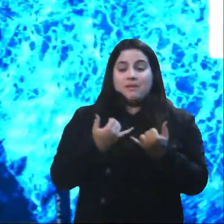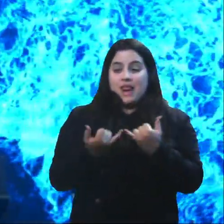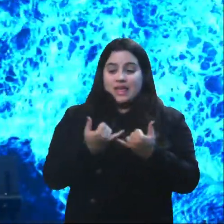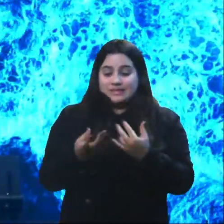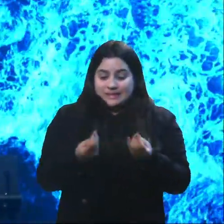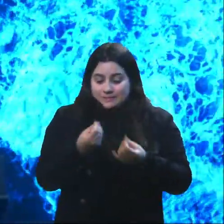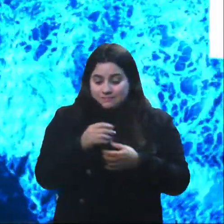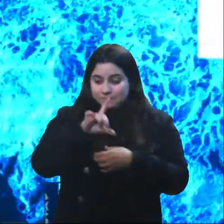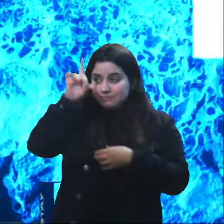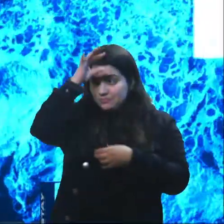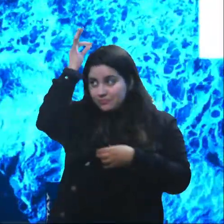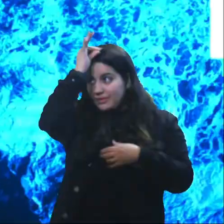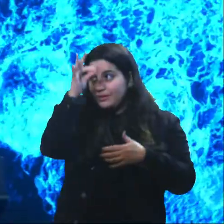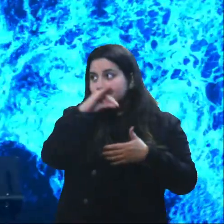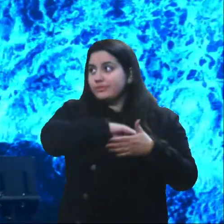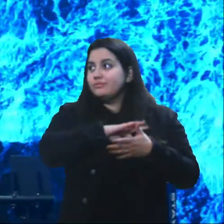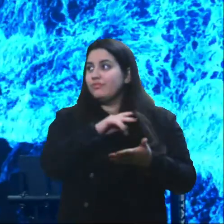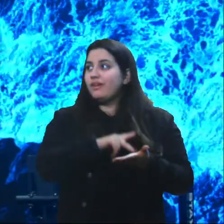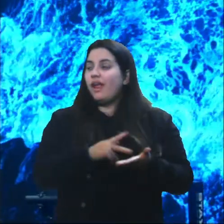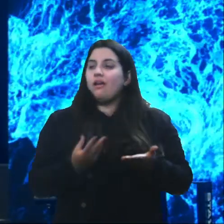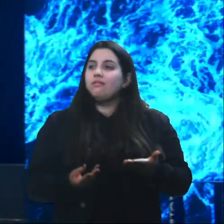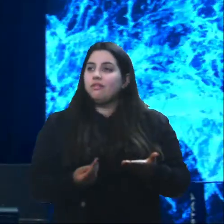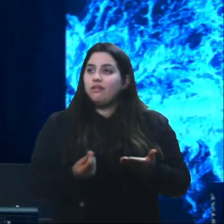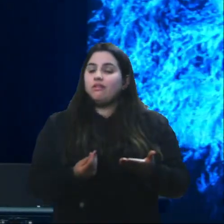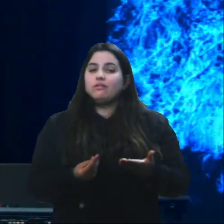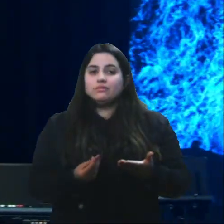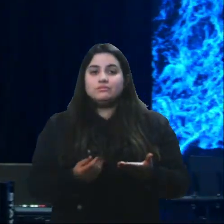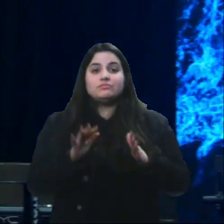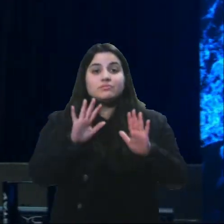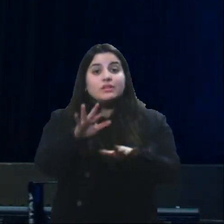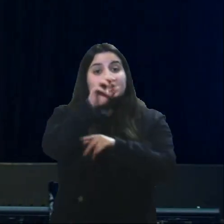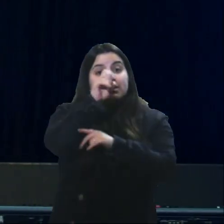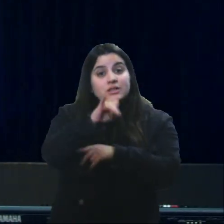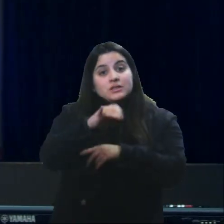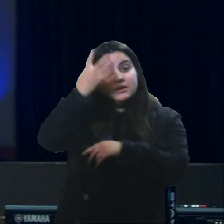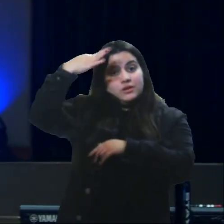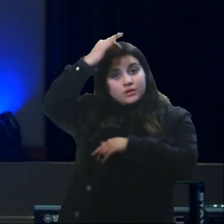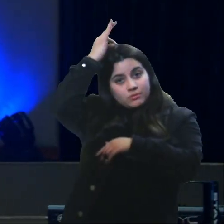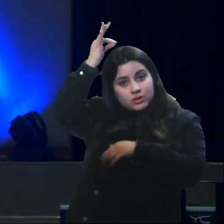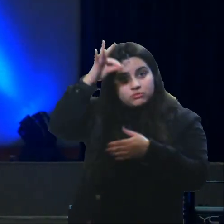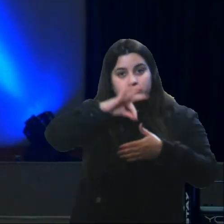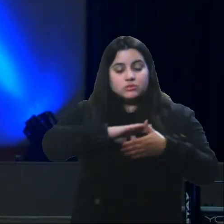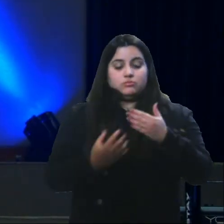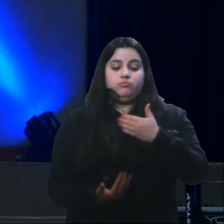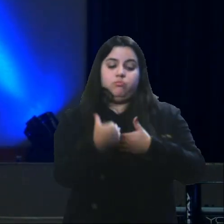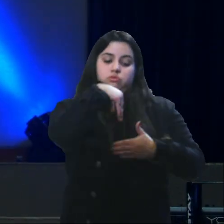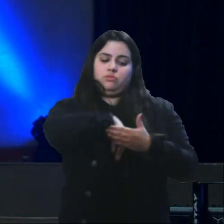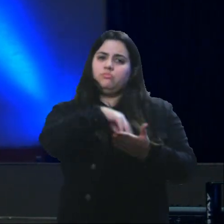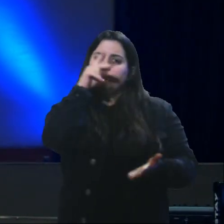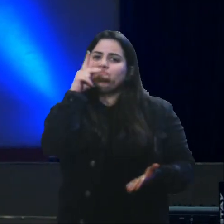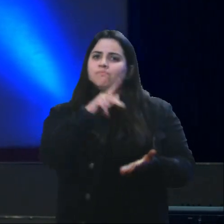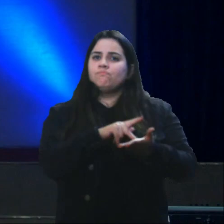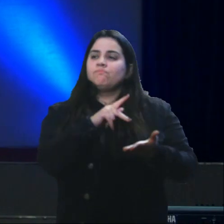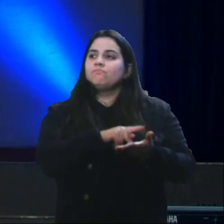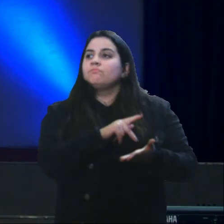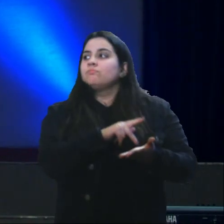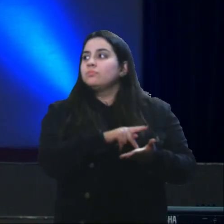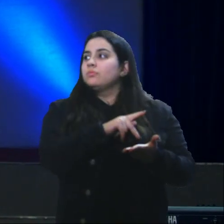de nós. Quando o Espírito de Deus se apossa de nós,